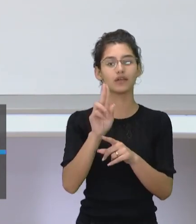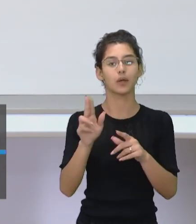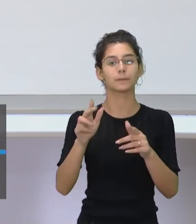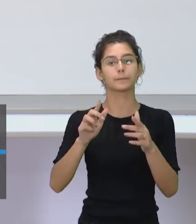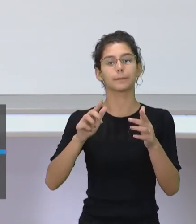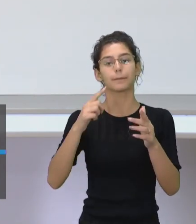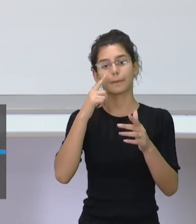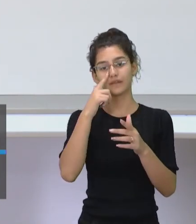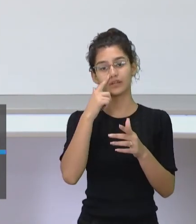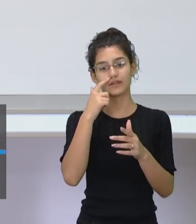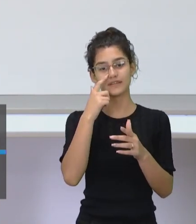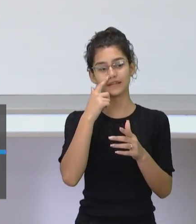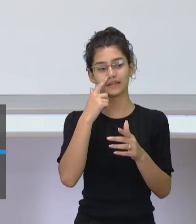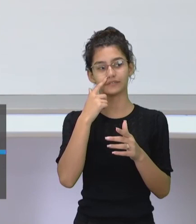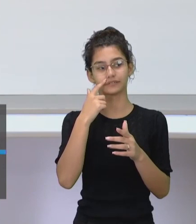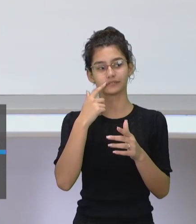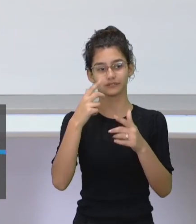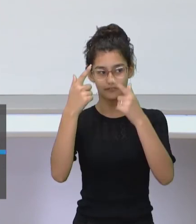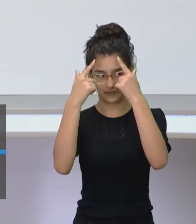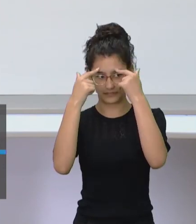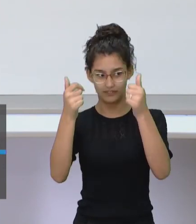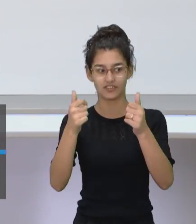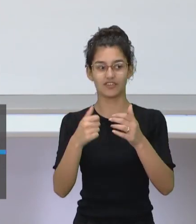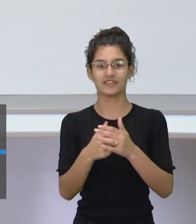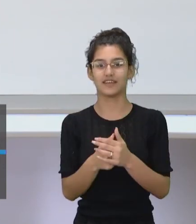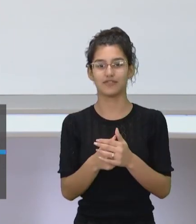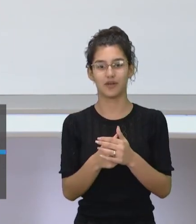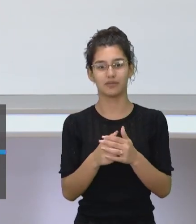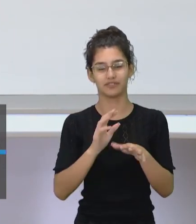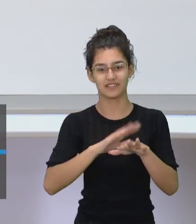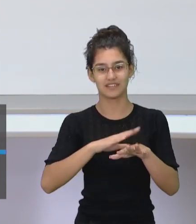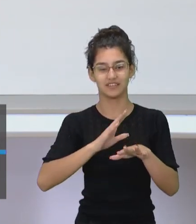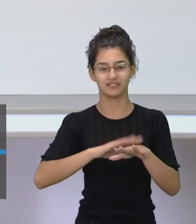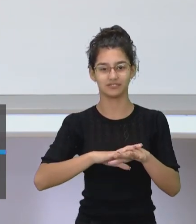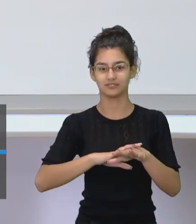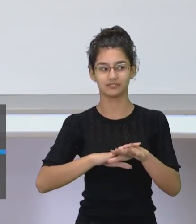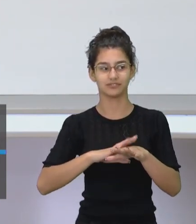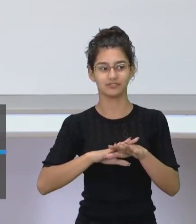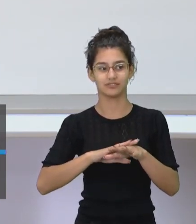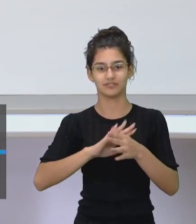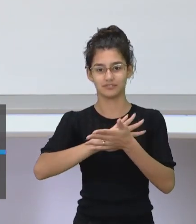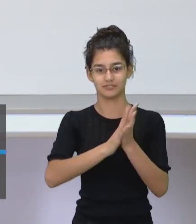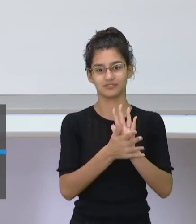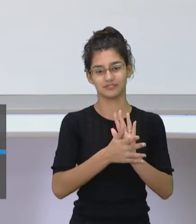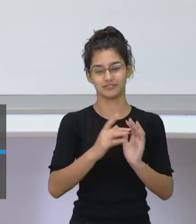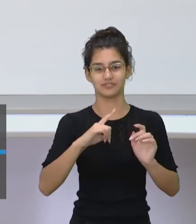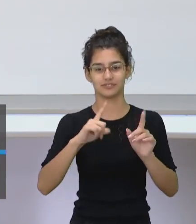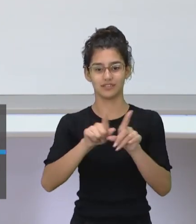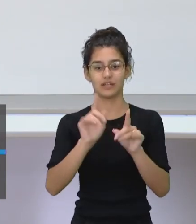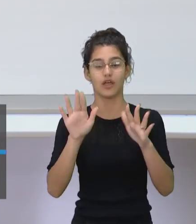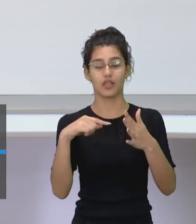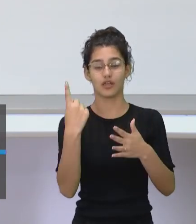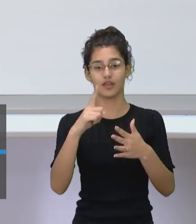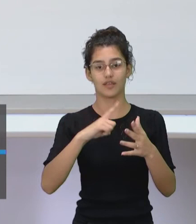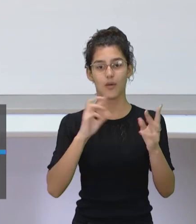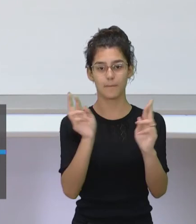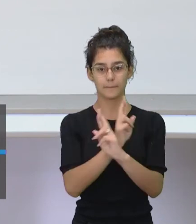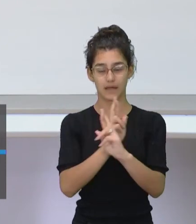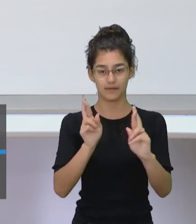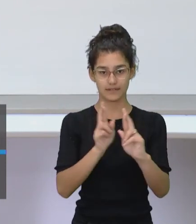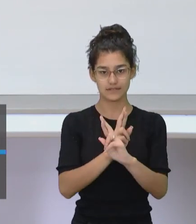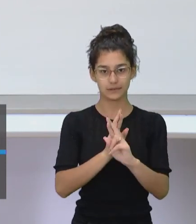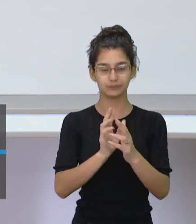genocida, dizimando parte da população. Inclusive, eles trouxeram muitas doenças, entre outras coisas. Então, aqui nós temos uma relação